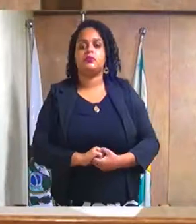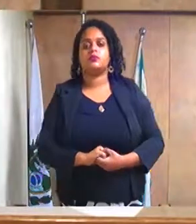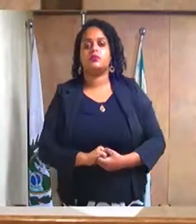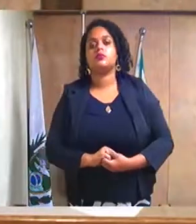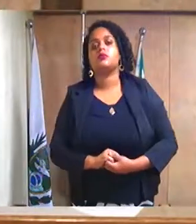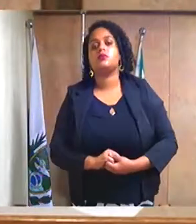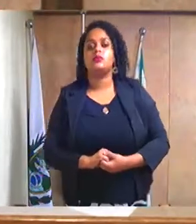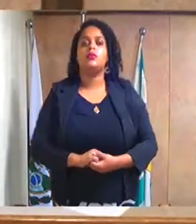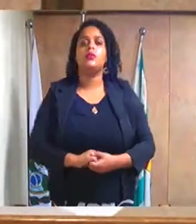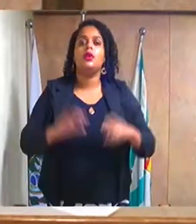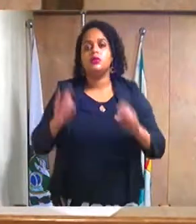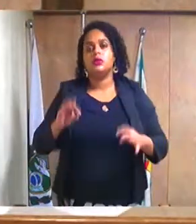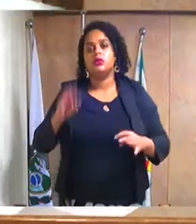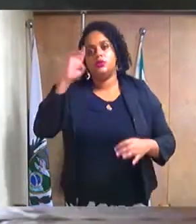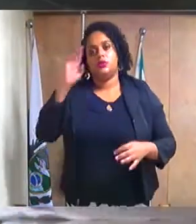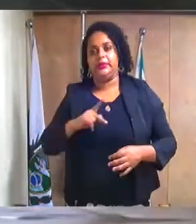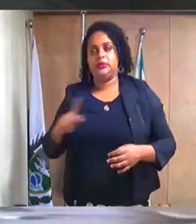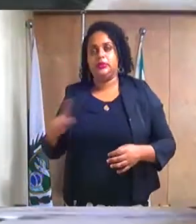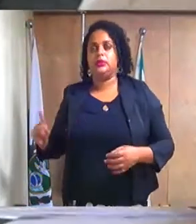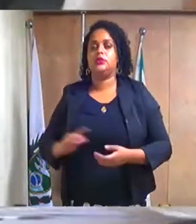É isso, Sr. Presidente.